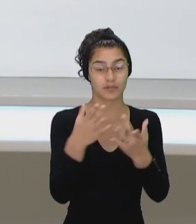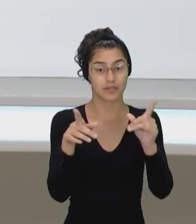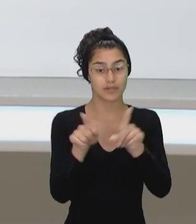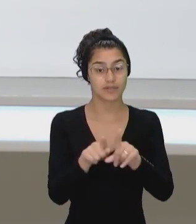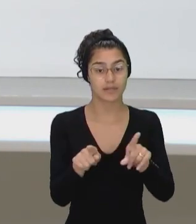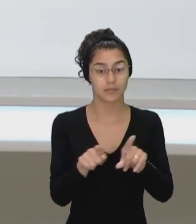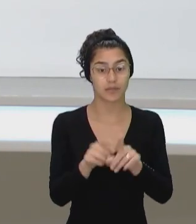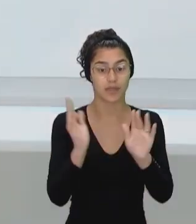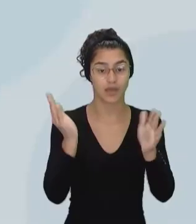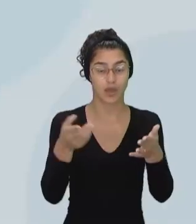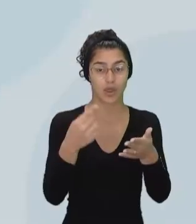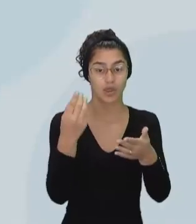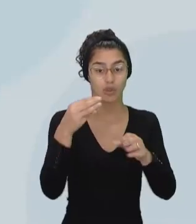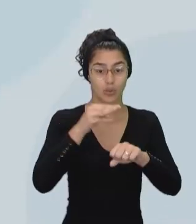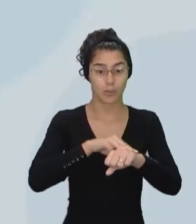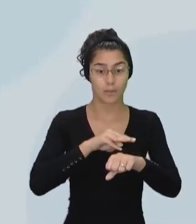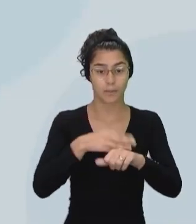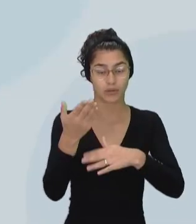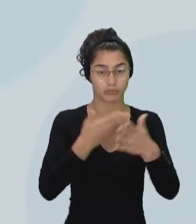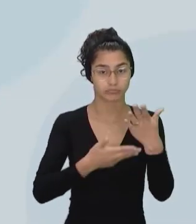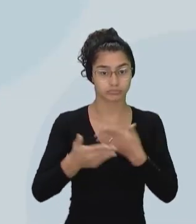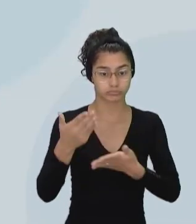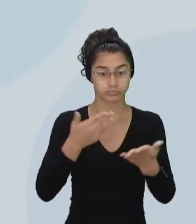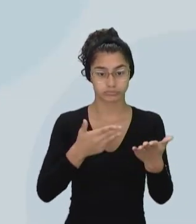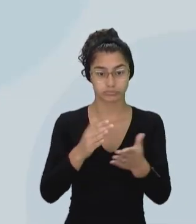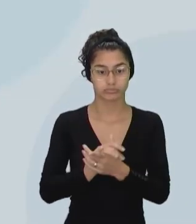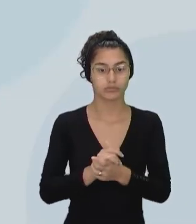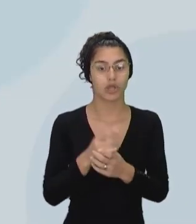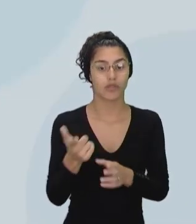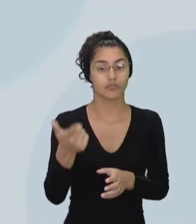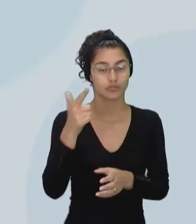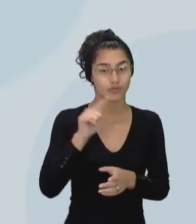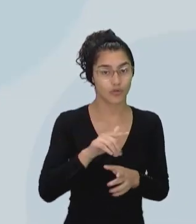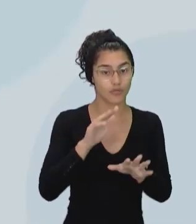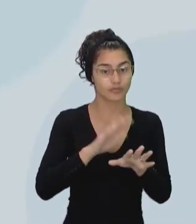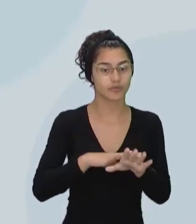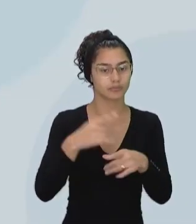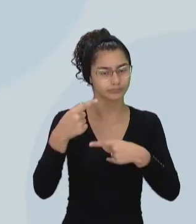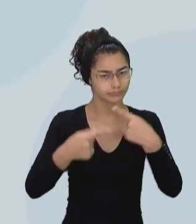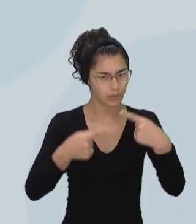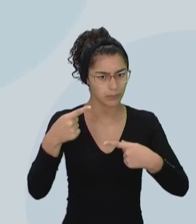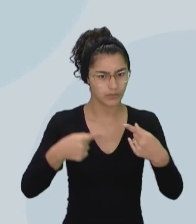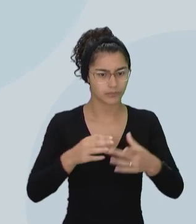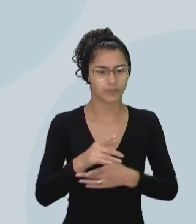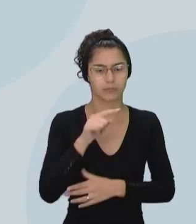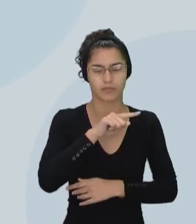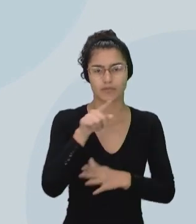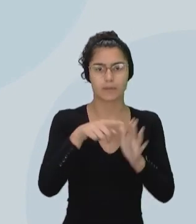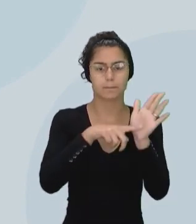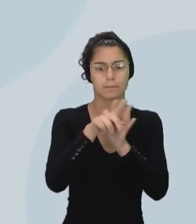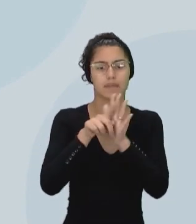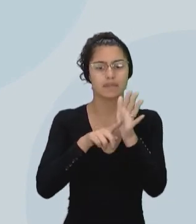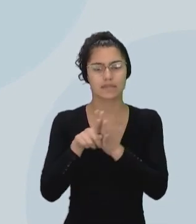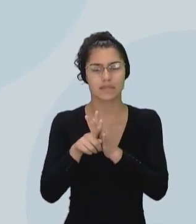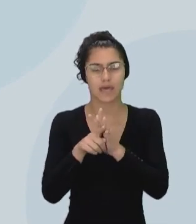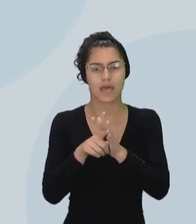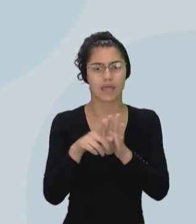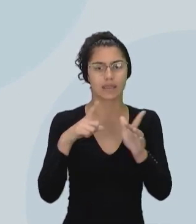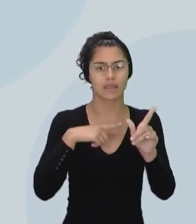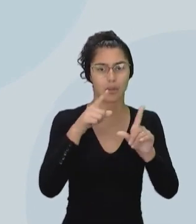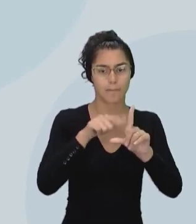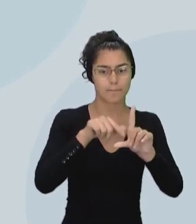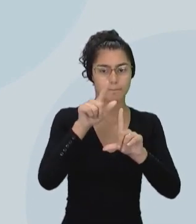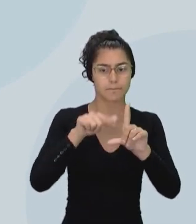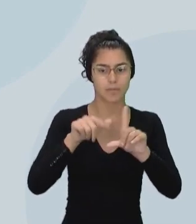vocês então, agora no nosso momento da interação, de novo, vamos debater. Então, para vocês pesquisarem a respeito dos